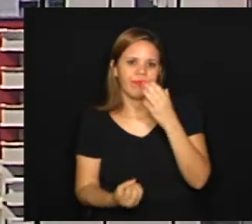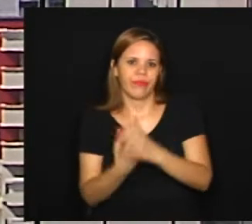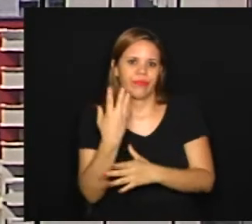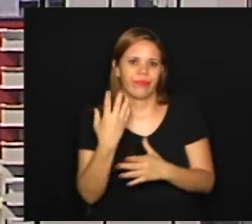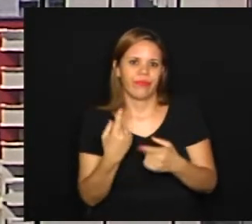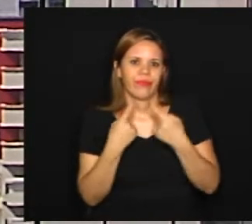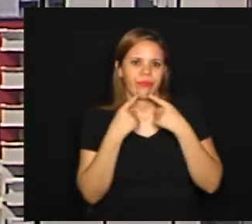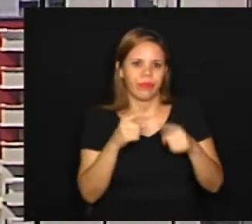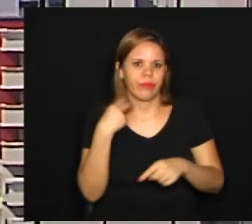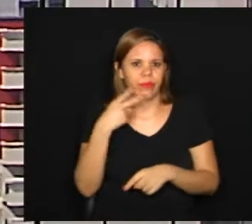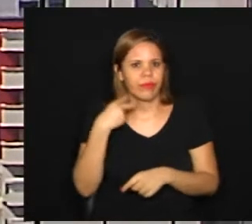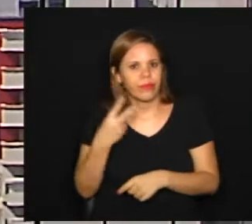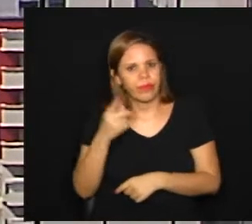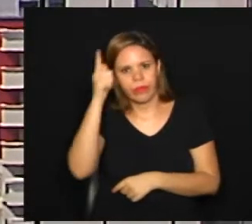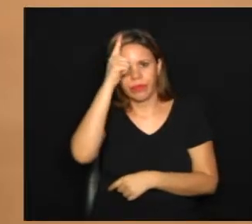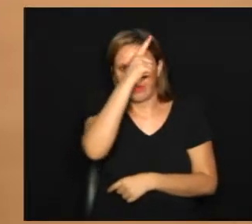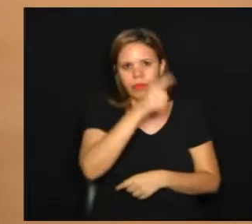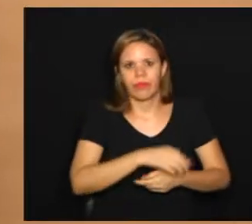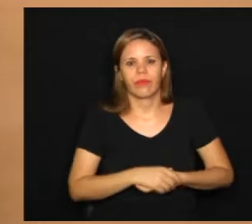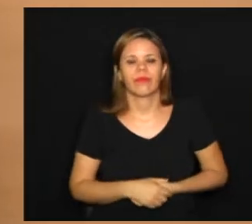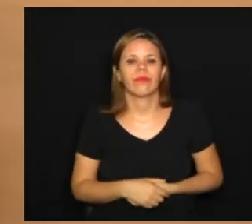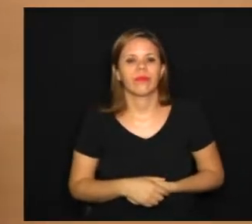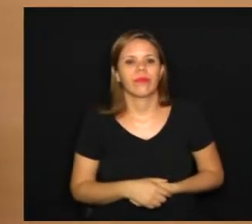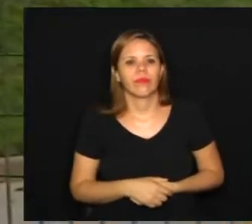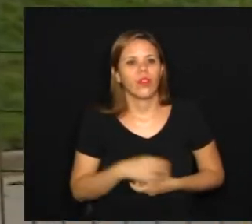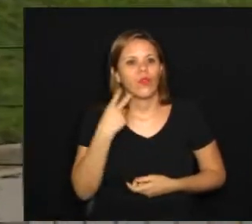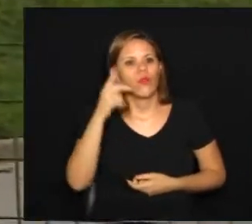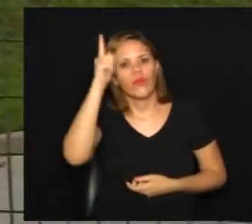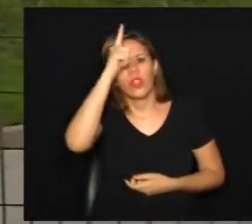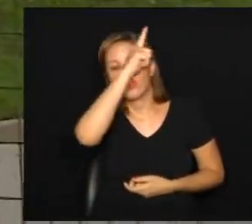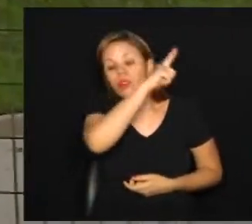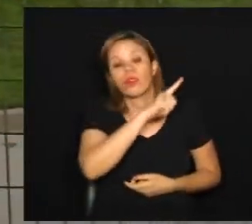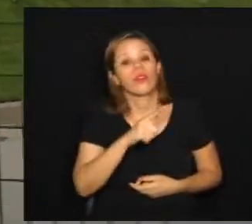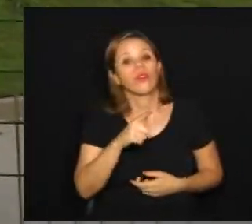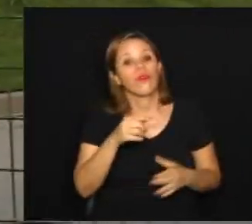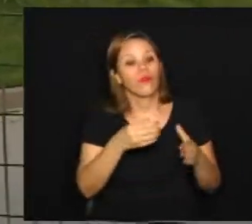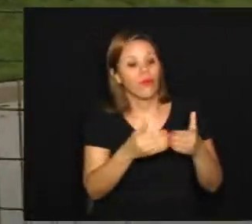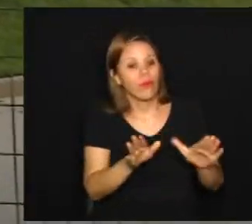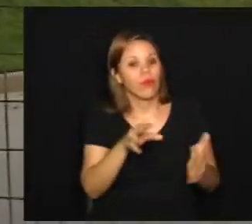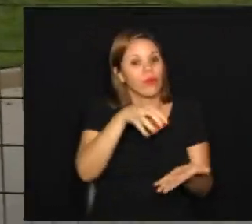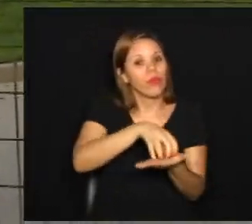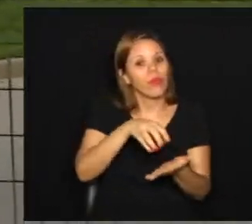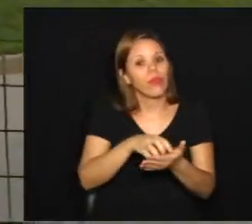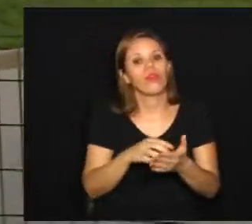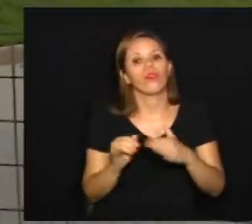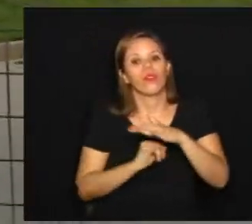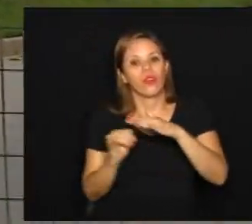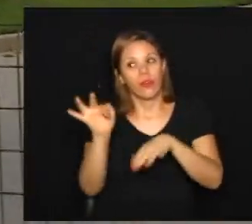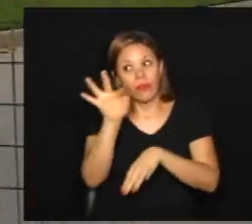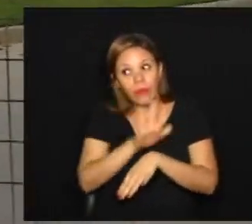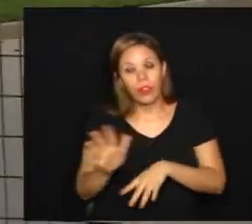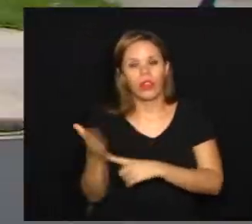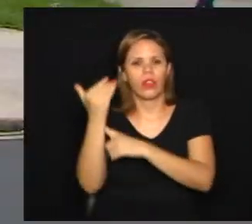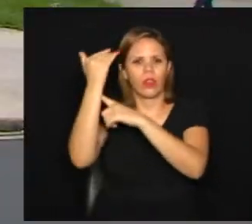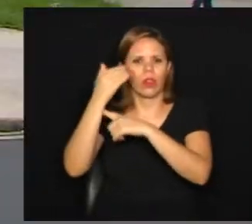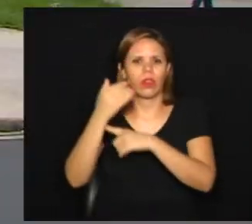questionamento do vereador Gustavo Peta. Para Gustavo Peta, a instalação do Instituto Federal e Tecnológico na região do Campo Grande foi